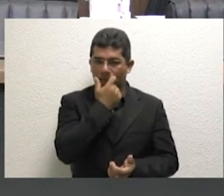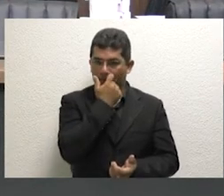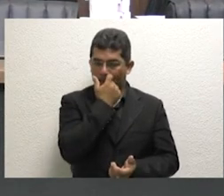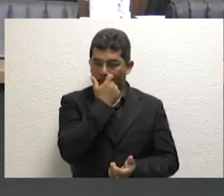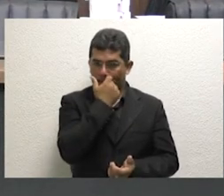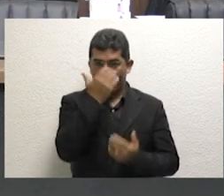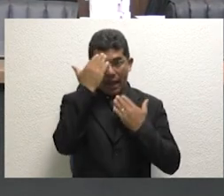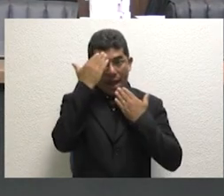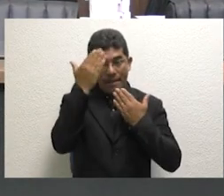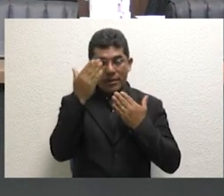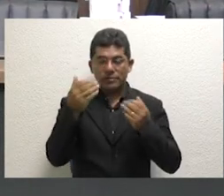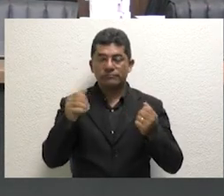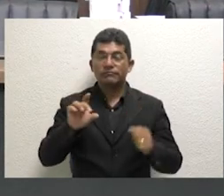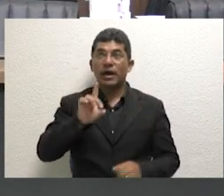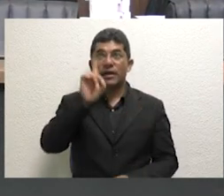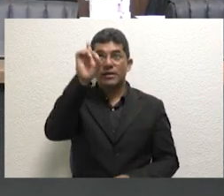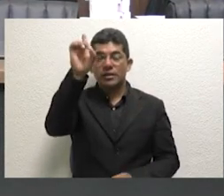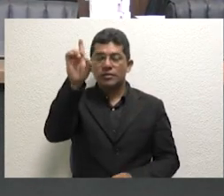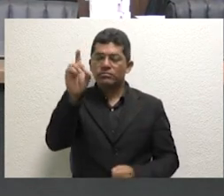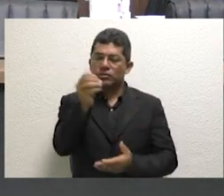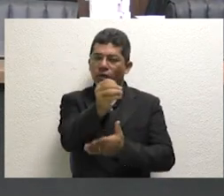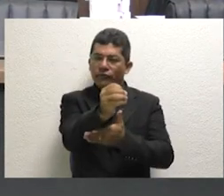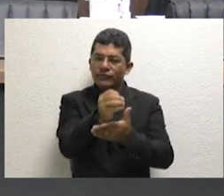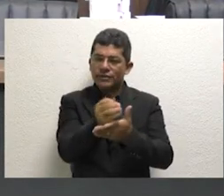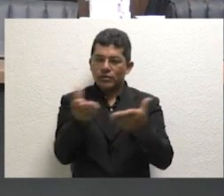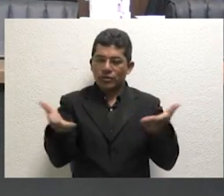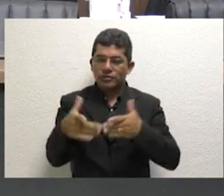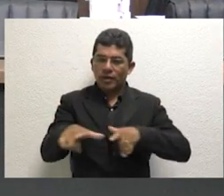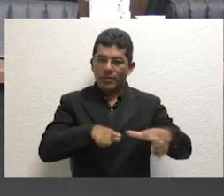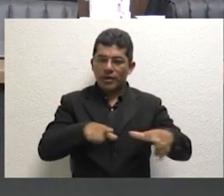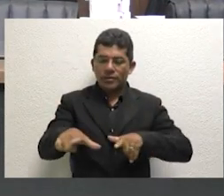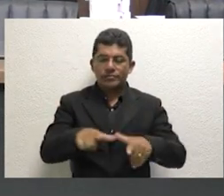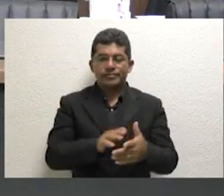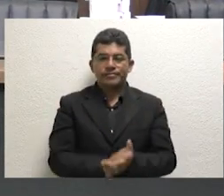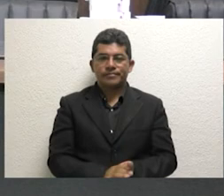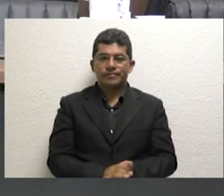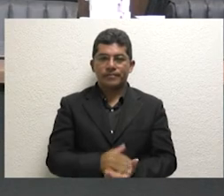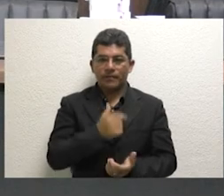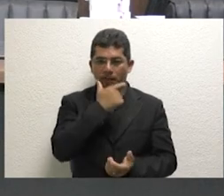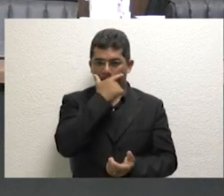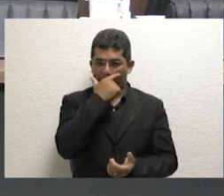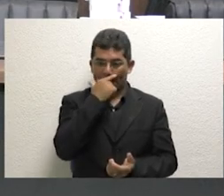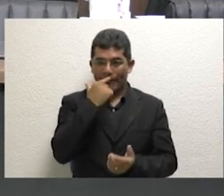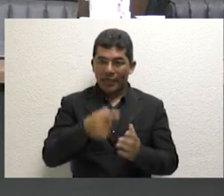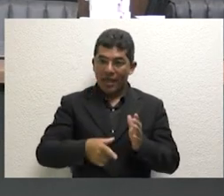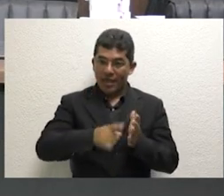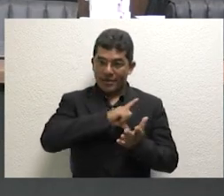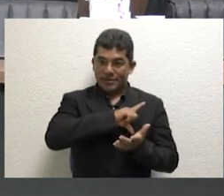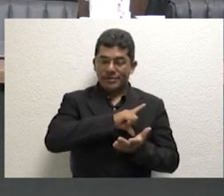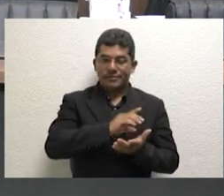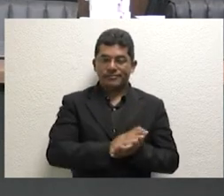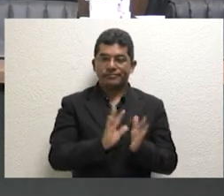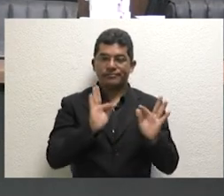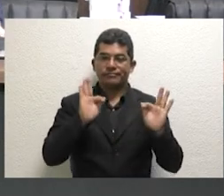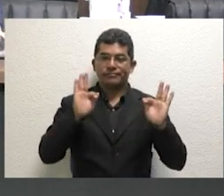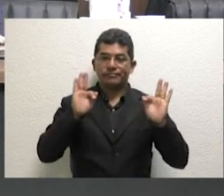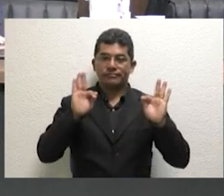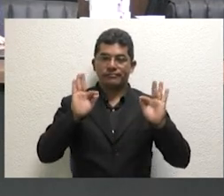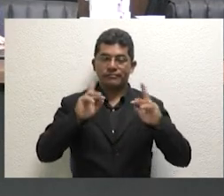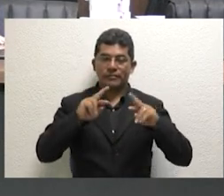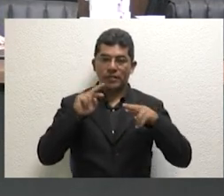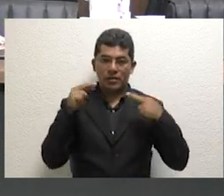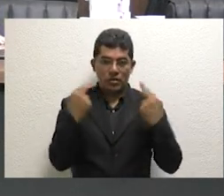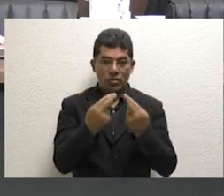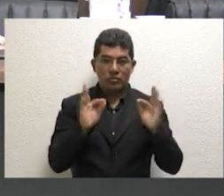agradecendo a Deus pela paz deste ofício quero antes de declarar esta sessão